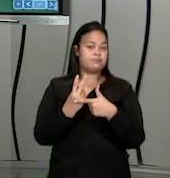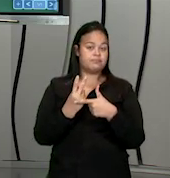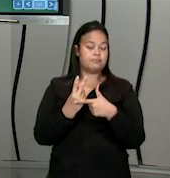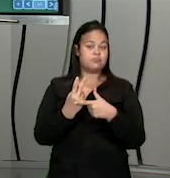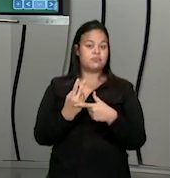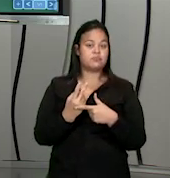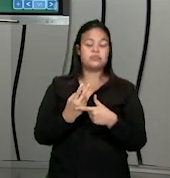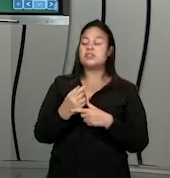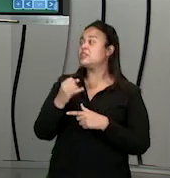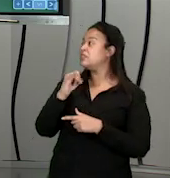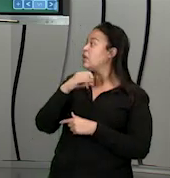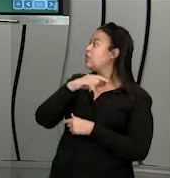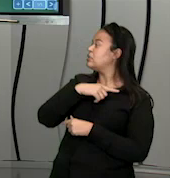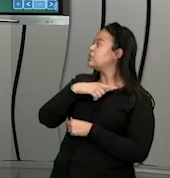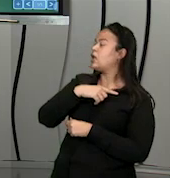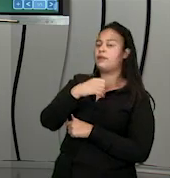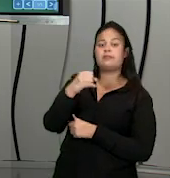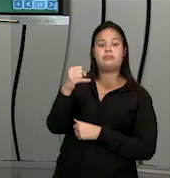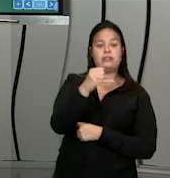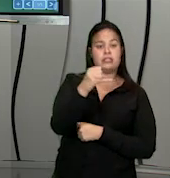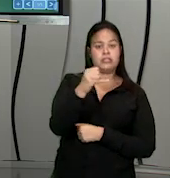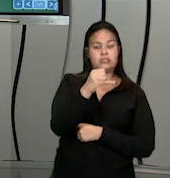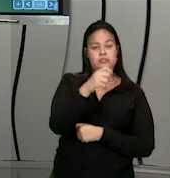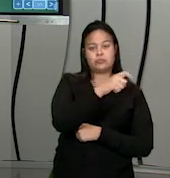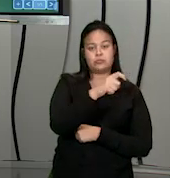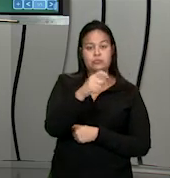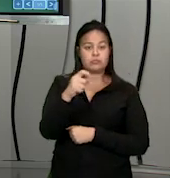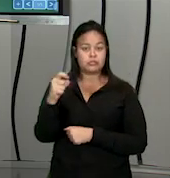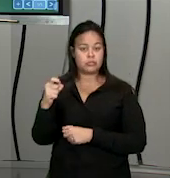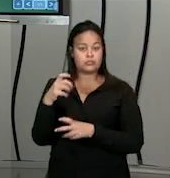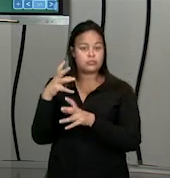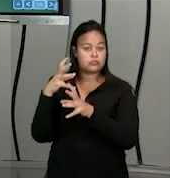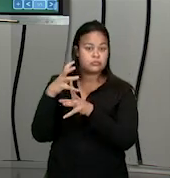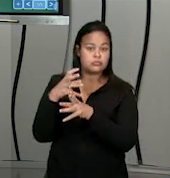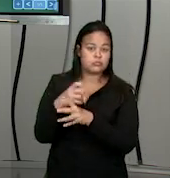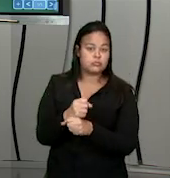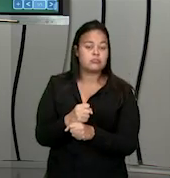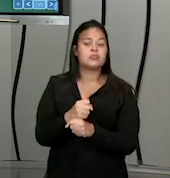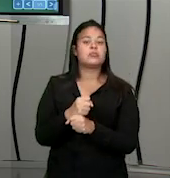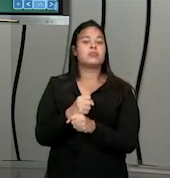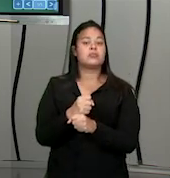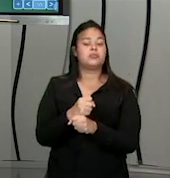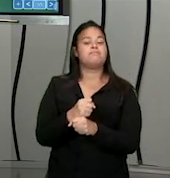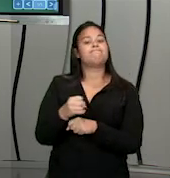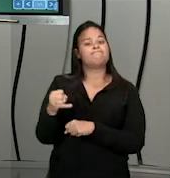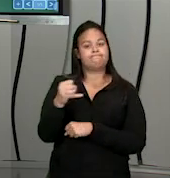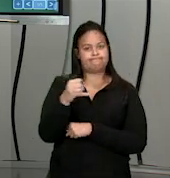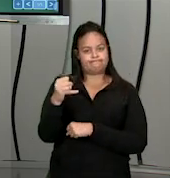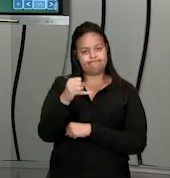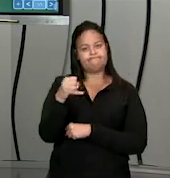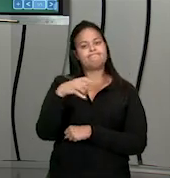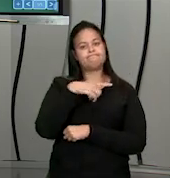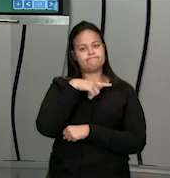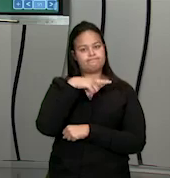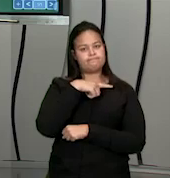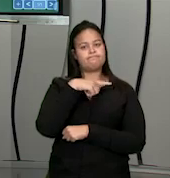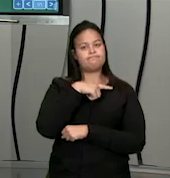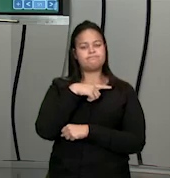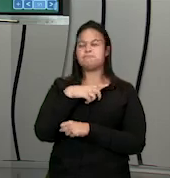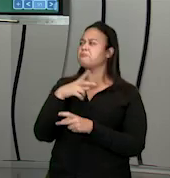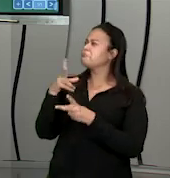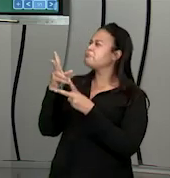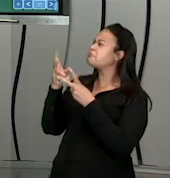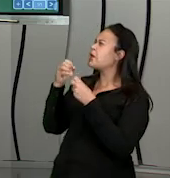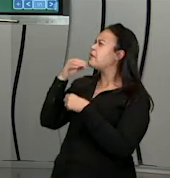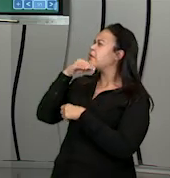como eu estou no sentido negativo do eixo, então esses valores serão negativos. E note que aqui, de